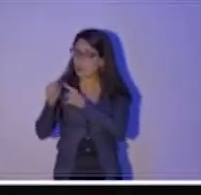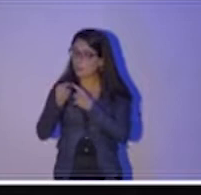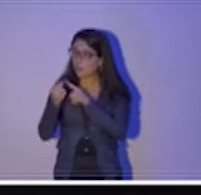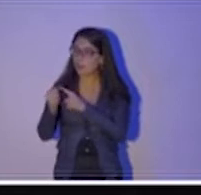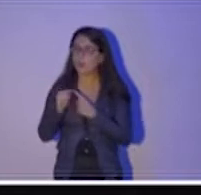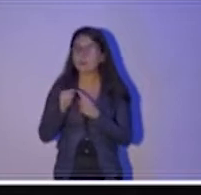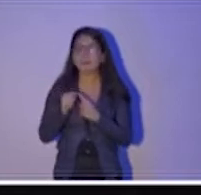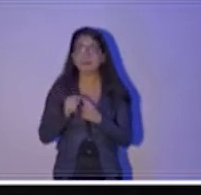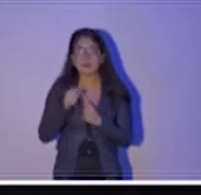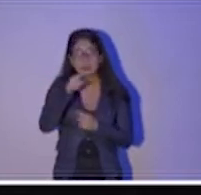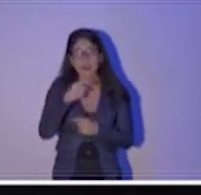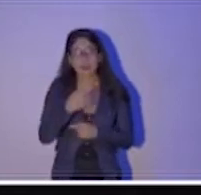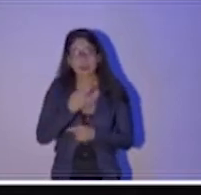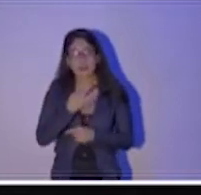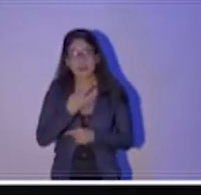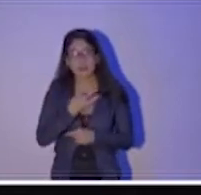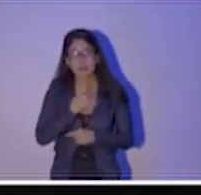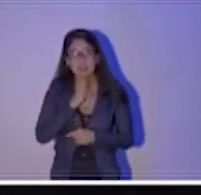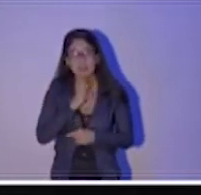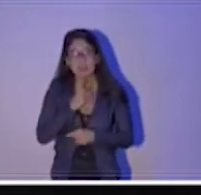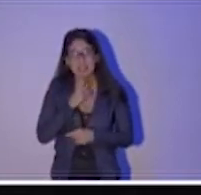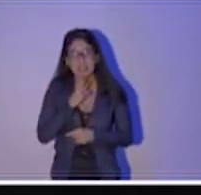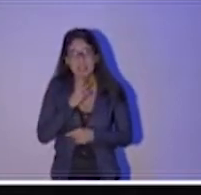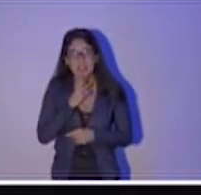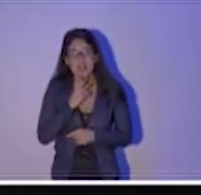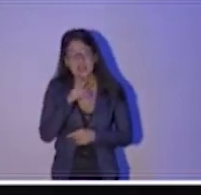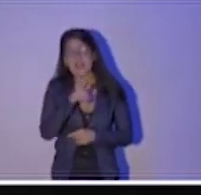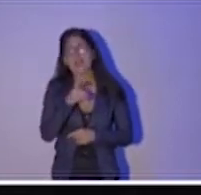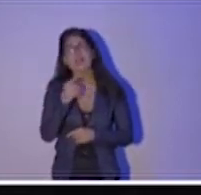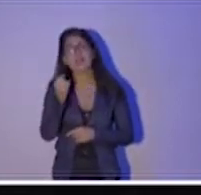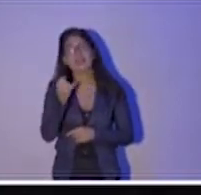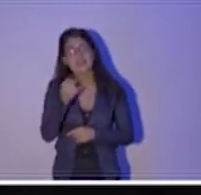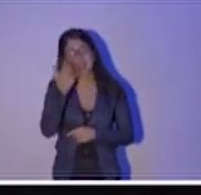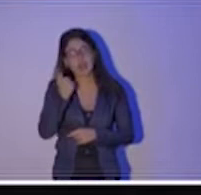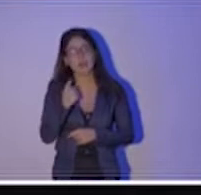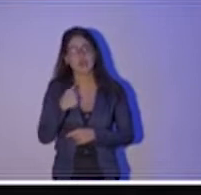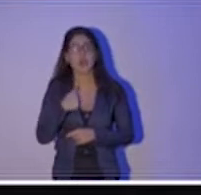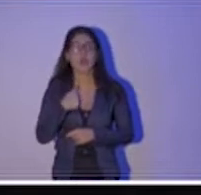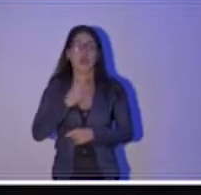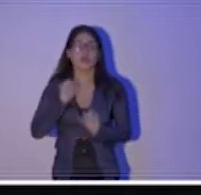Quem já me ouviu falar sabe, eu gosto muito de